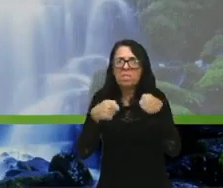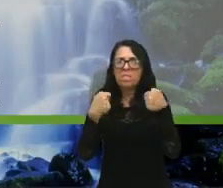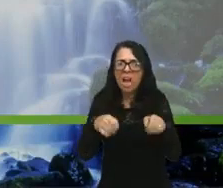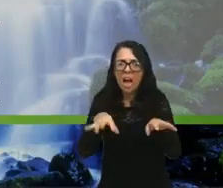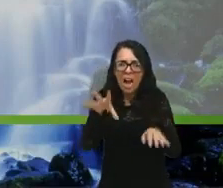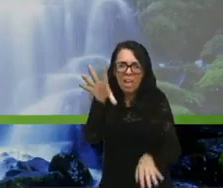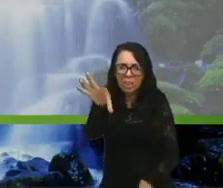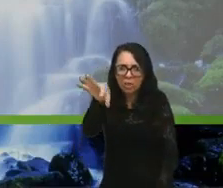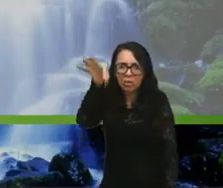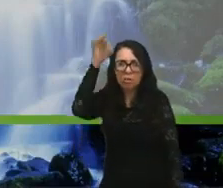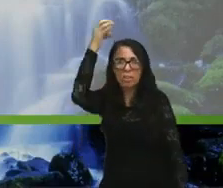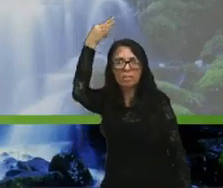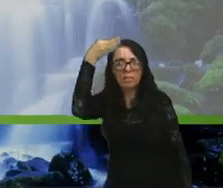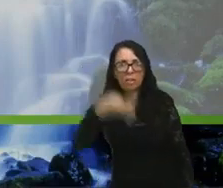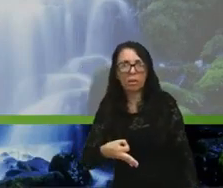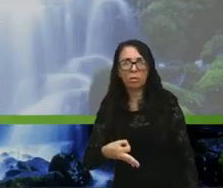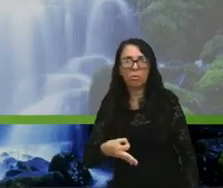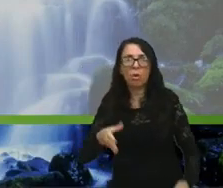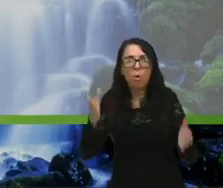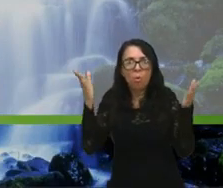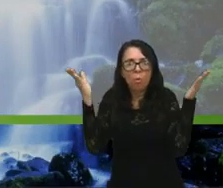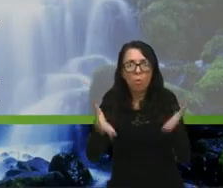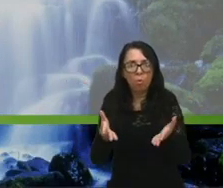mais diabólica.